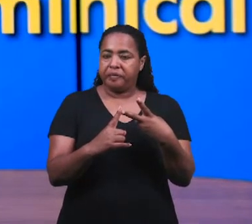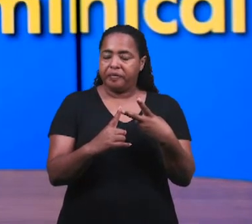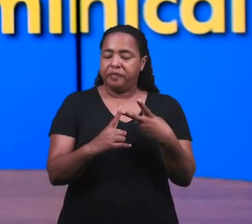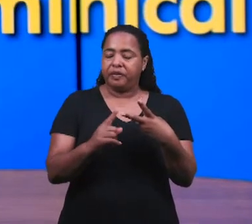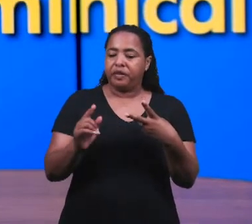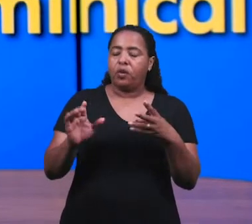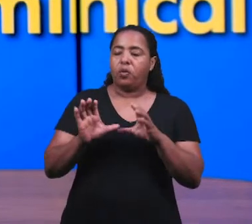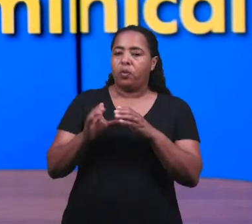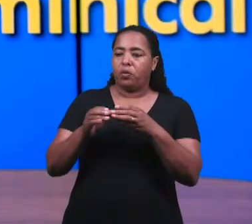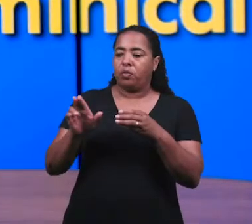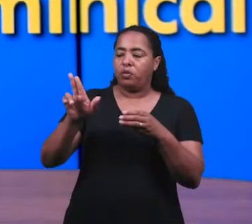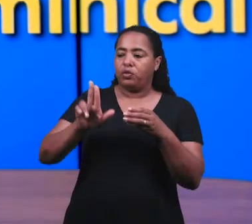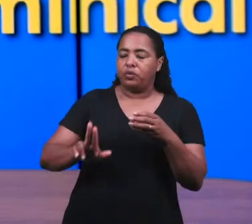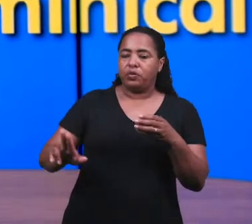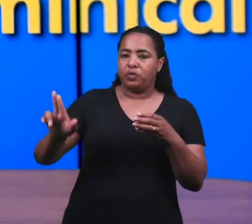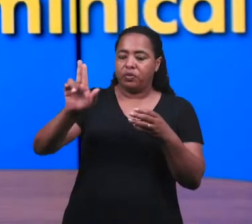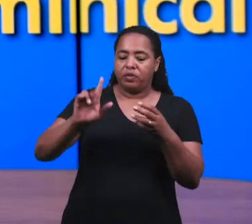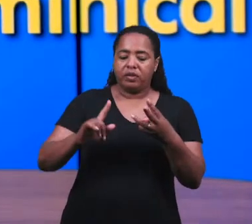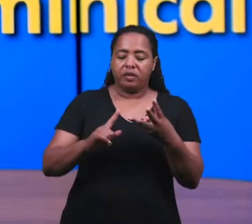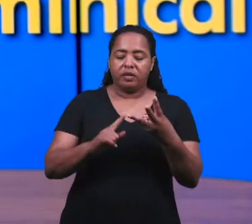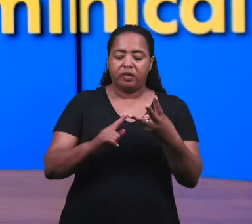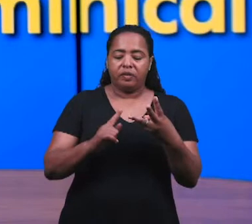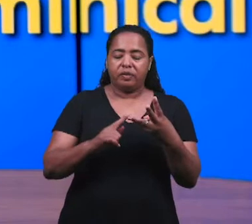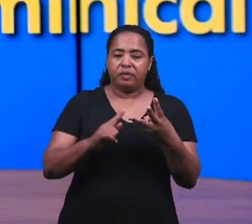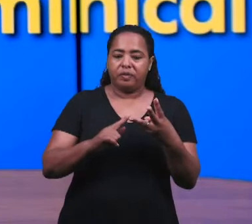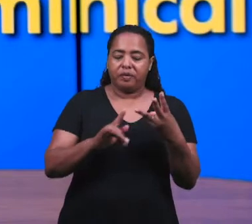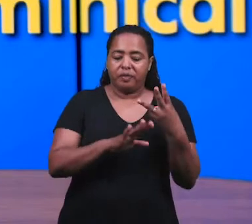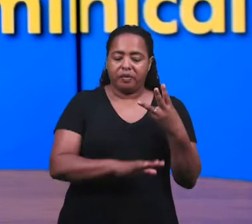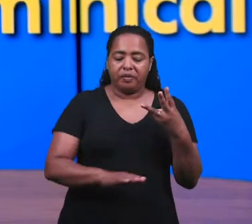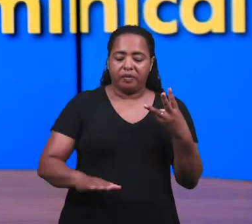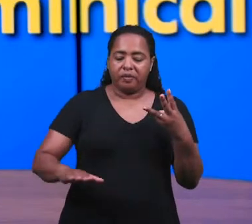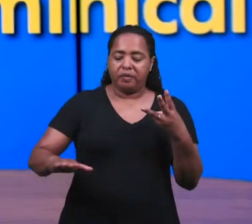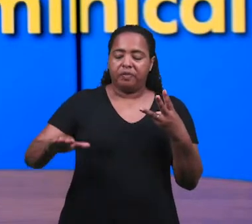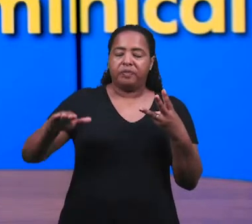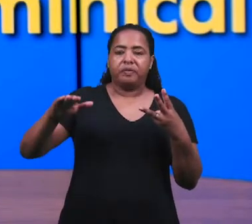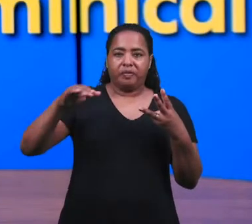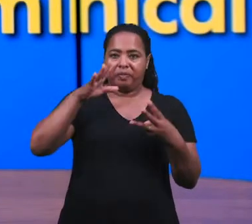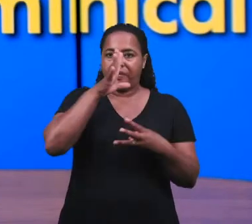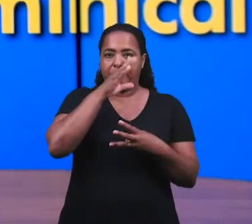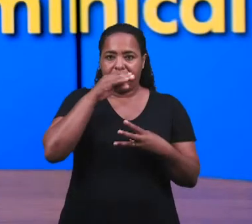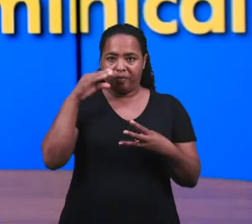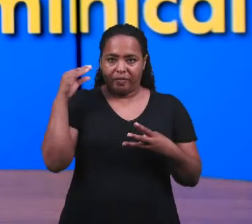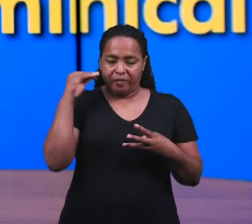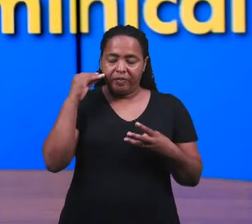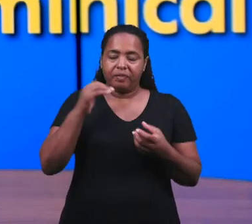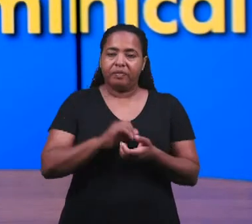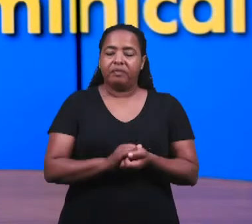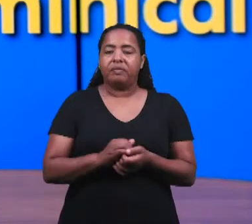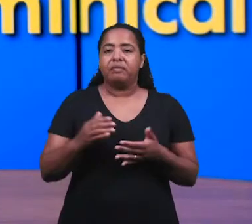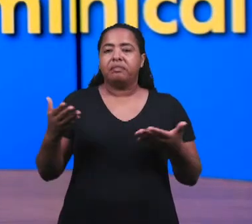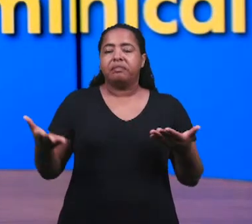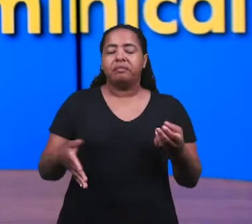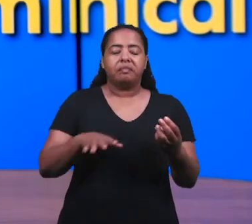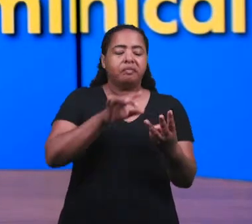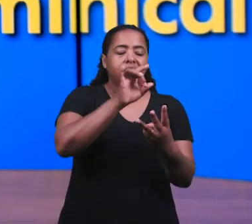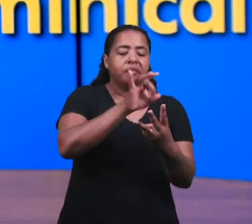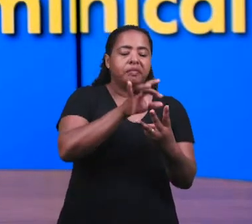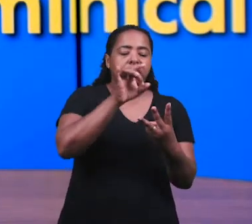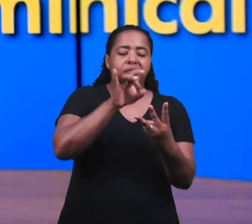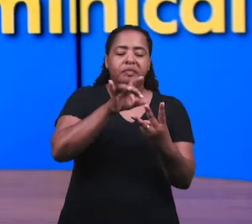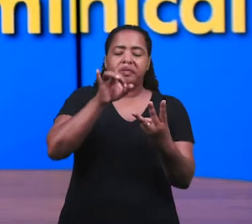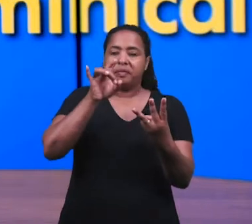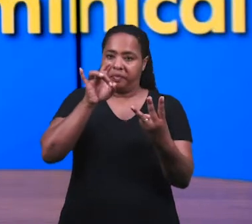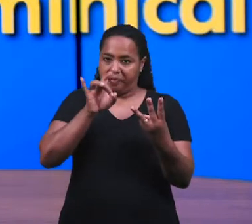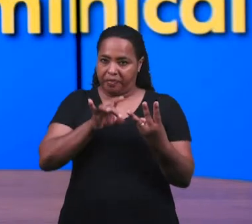a universitários e uma terceira pergunta dirigida à classe de crianças, intermediários e adolescentes. Nós vamos ter para cada uma